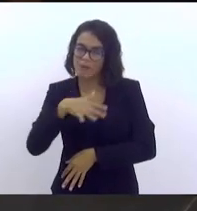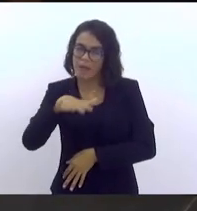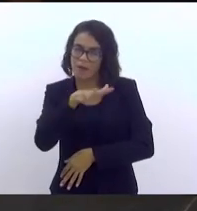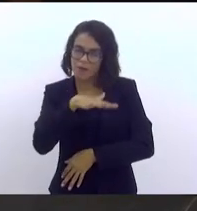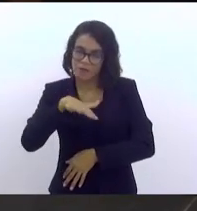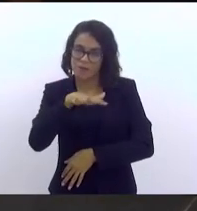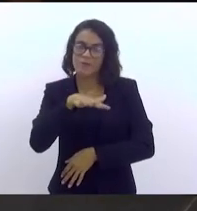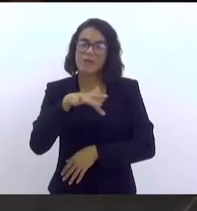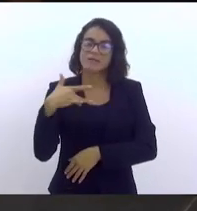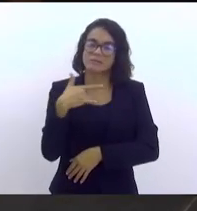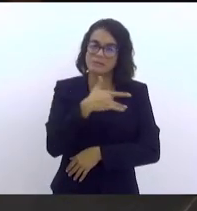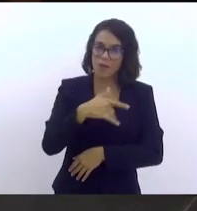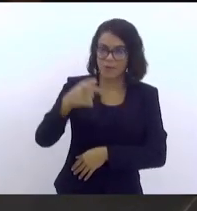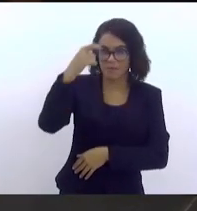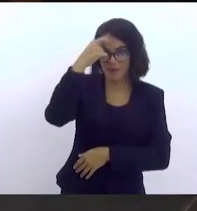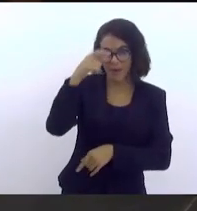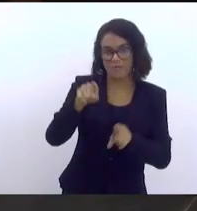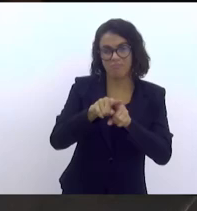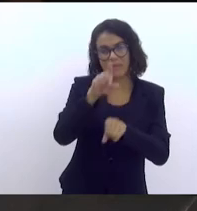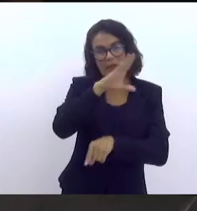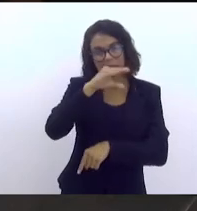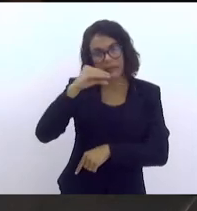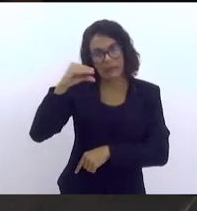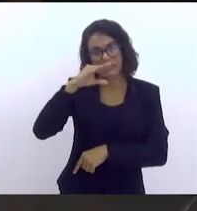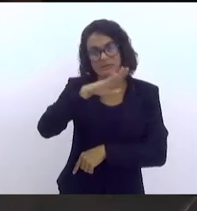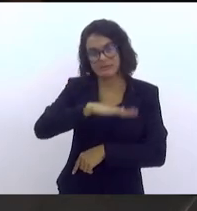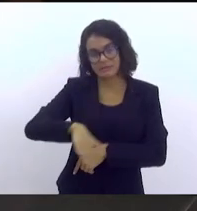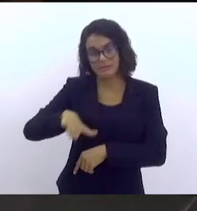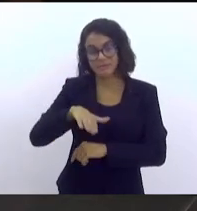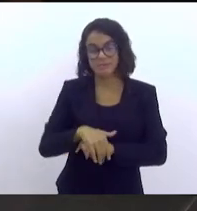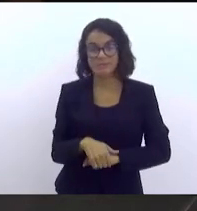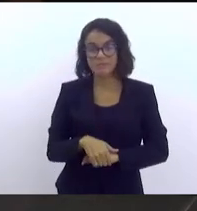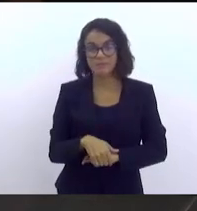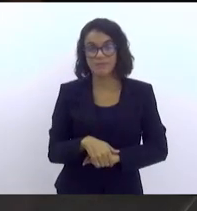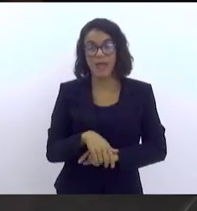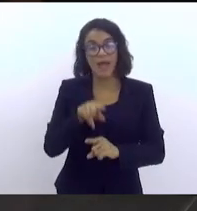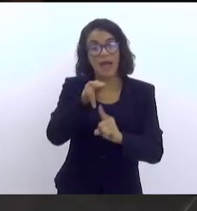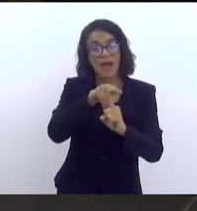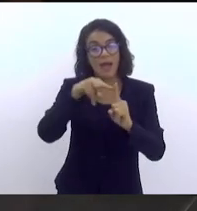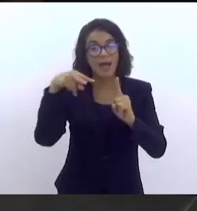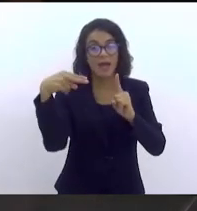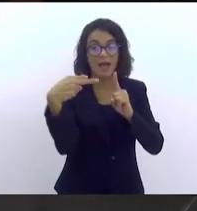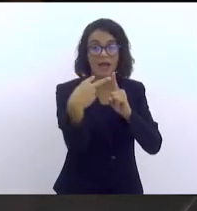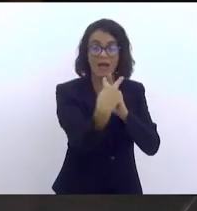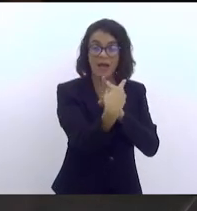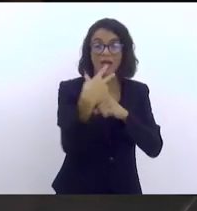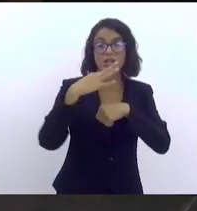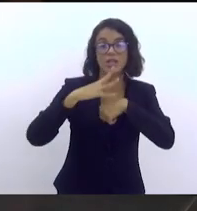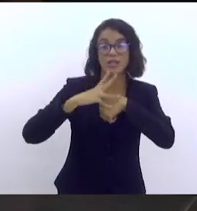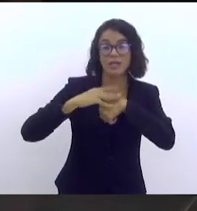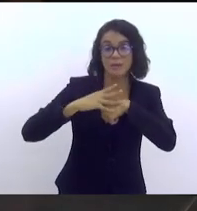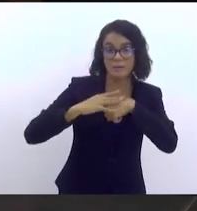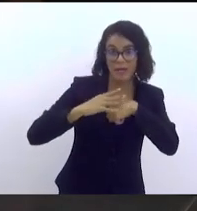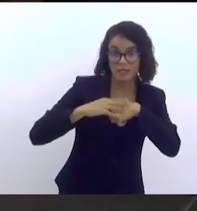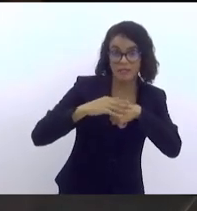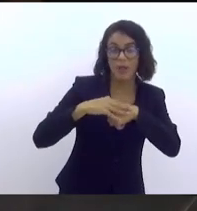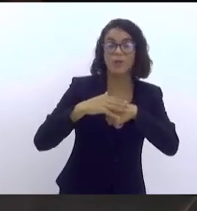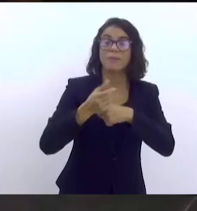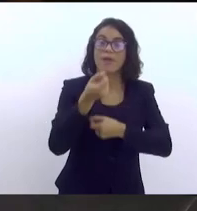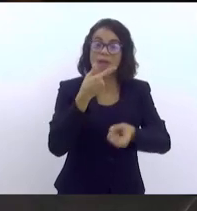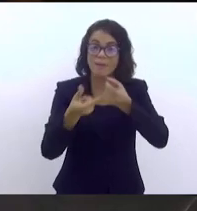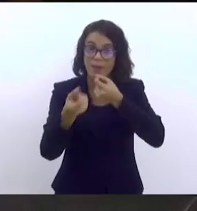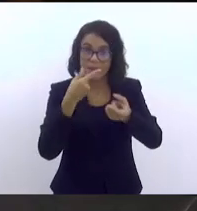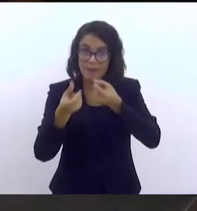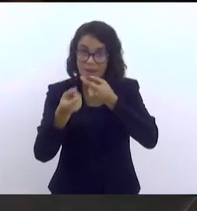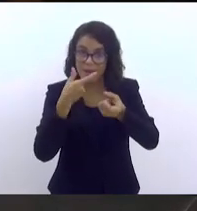da educação e da Saúde Mental de crianças e adolescentes as perspectivas de patologização e medicalização